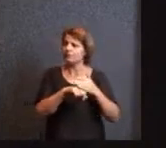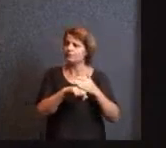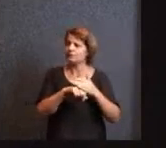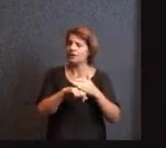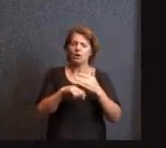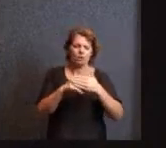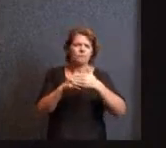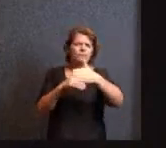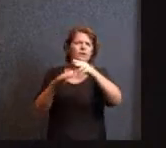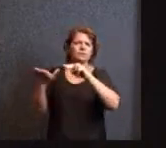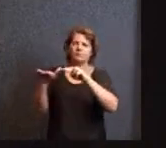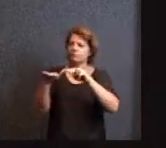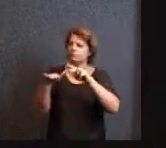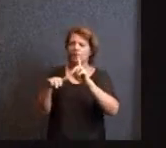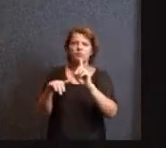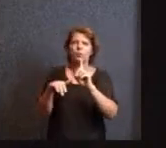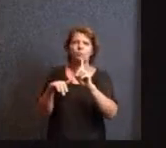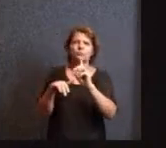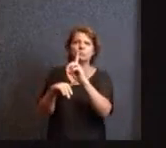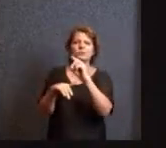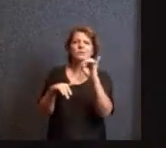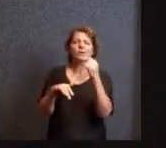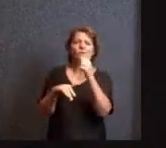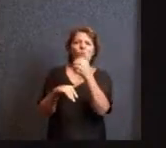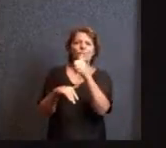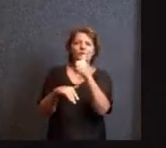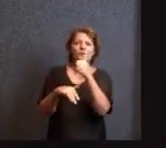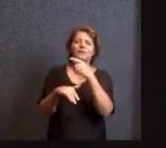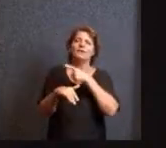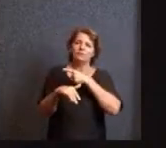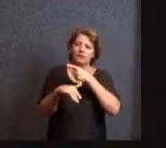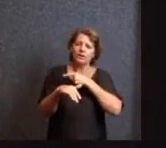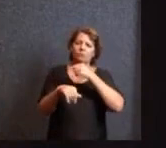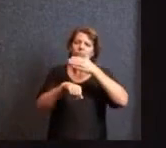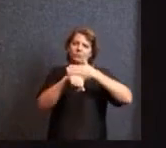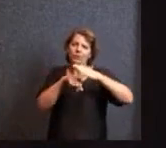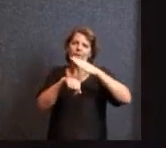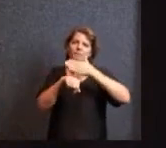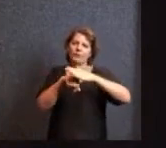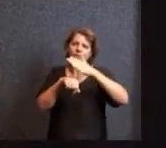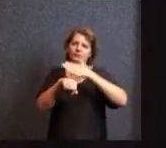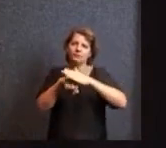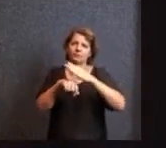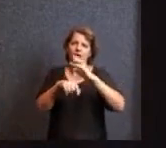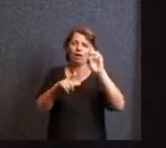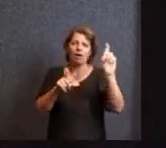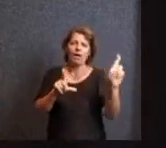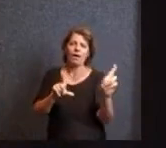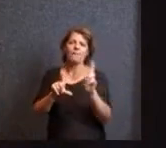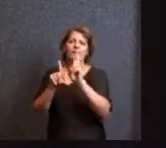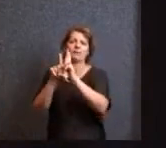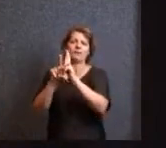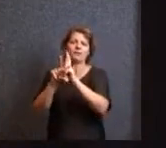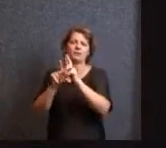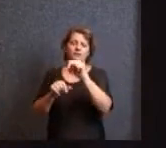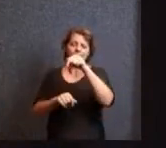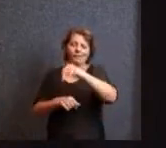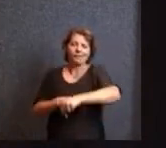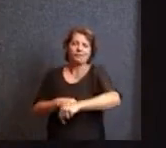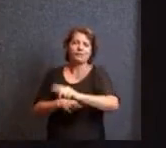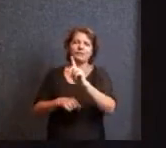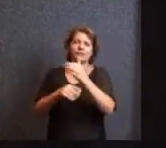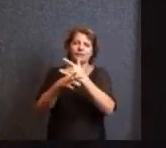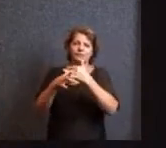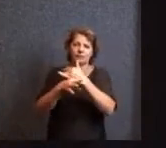próxima semana, não, dia 11, né? Nós teremos um treinamento com alguns representantes fora daqui da cidade,